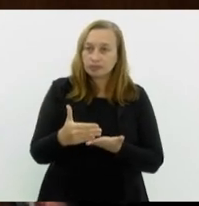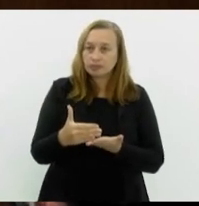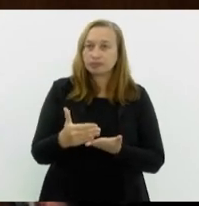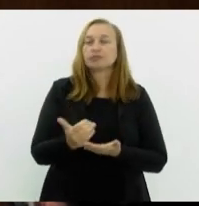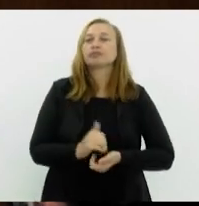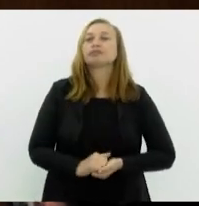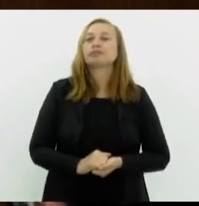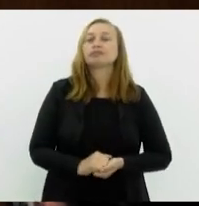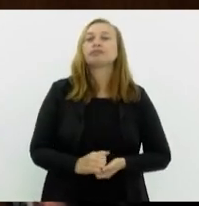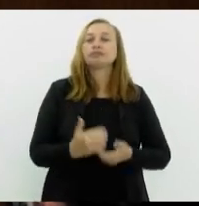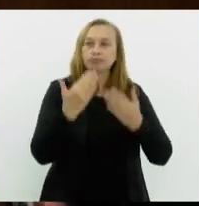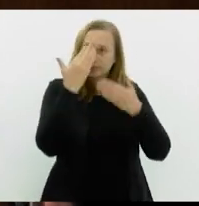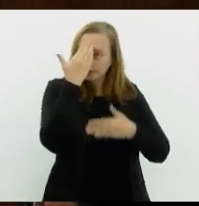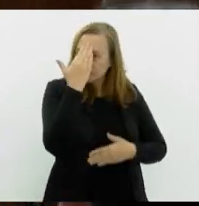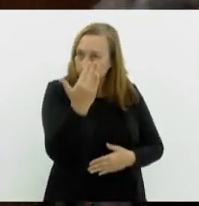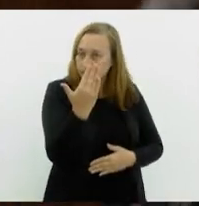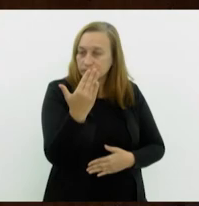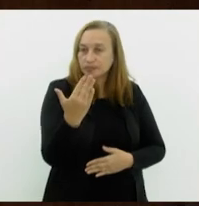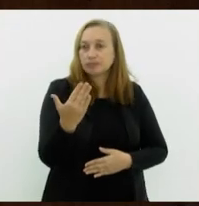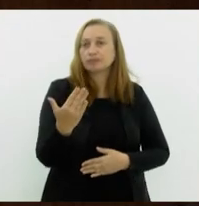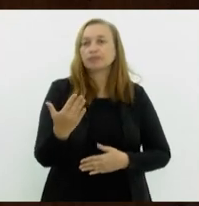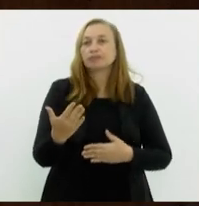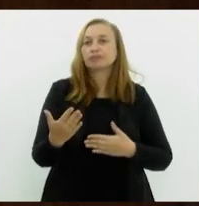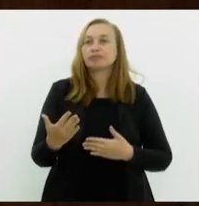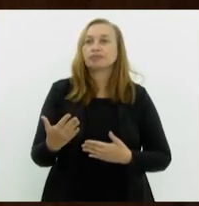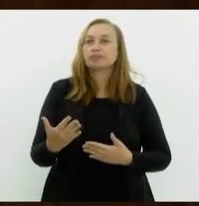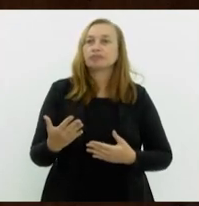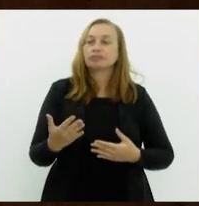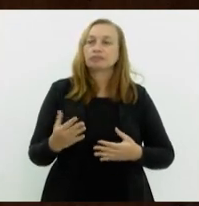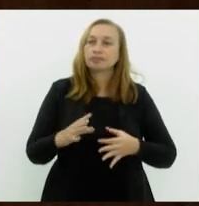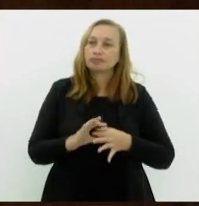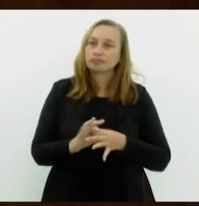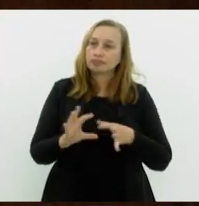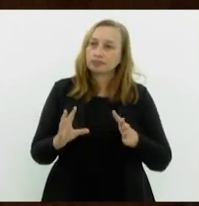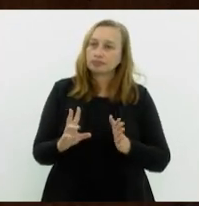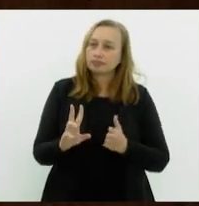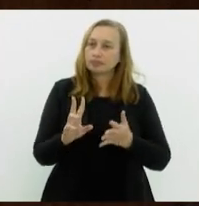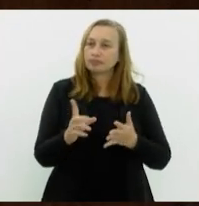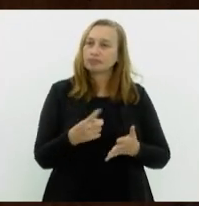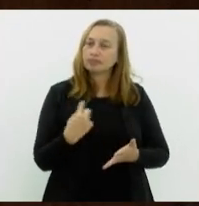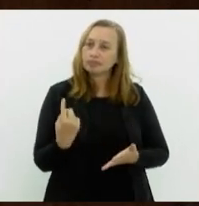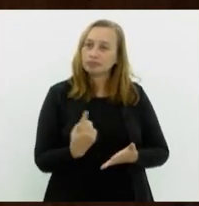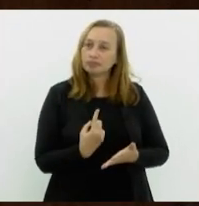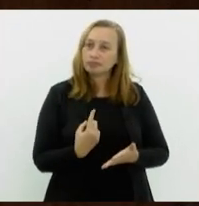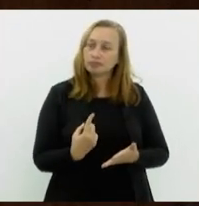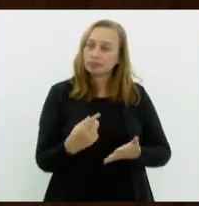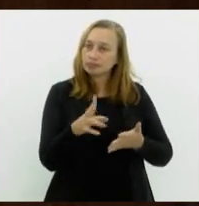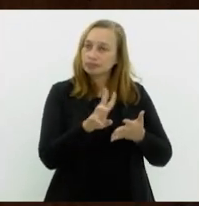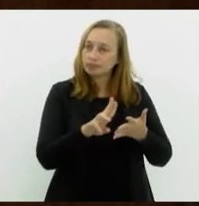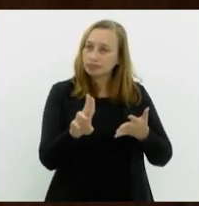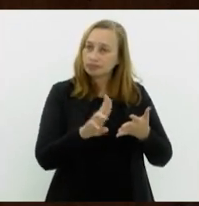agradecer pela generosidade da coautoria, assim como o deputado Cozzolino também fez